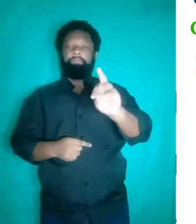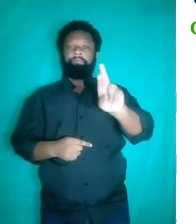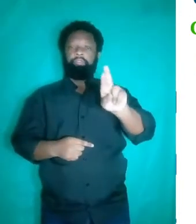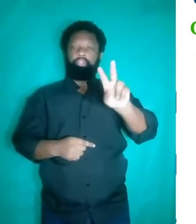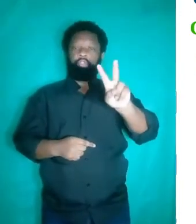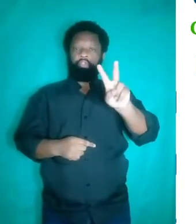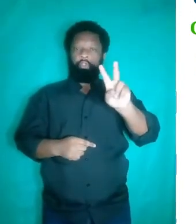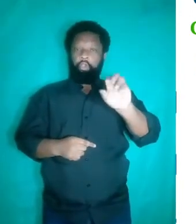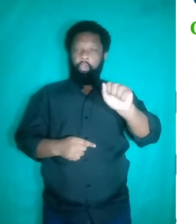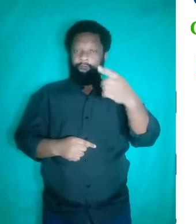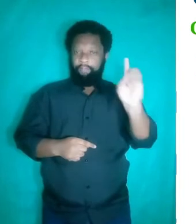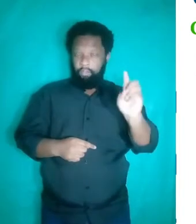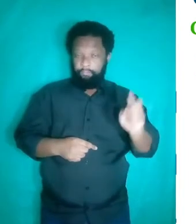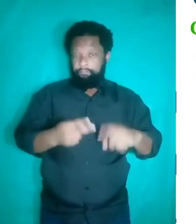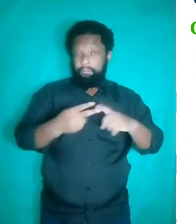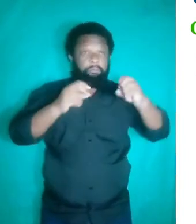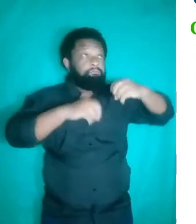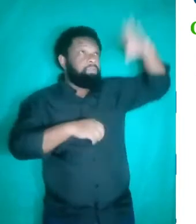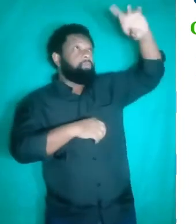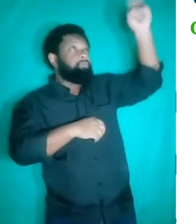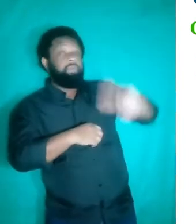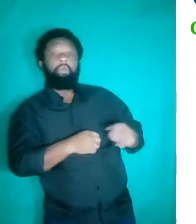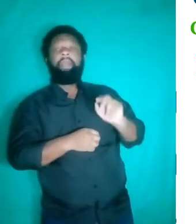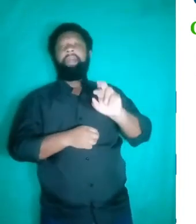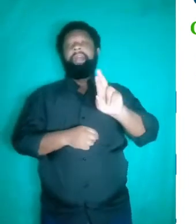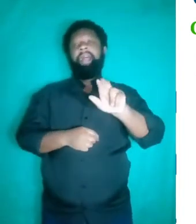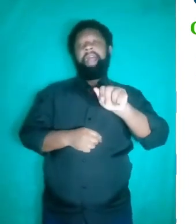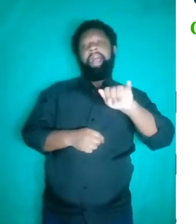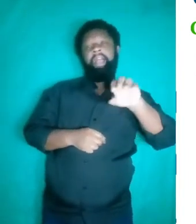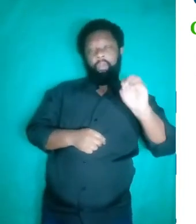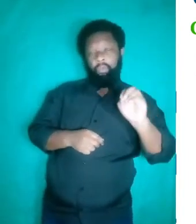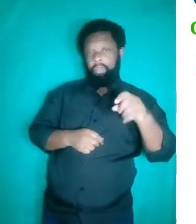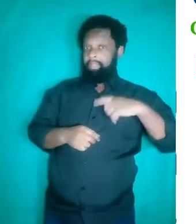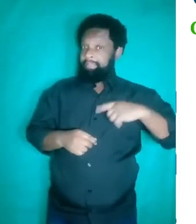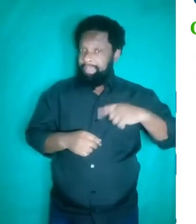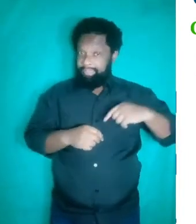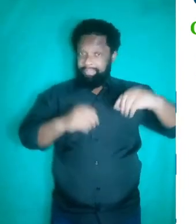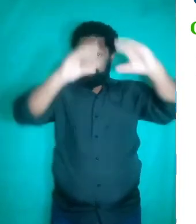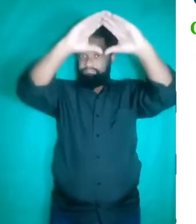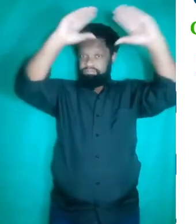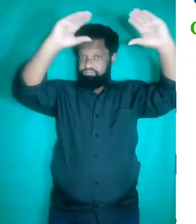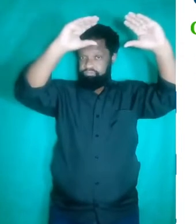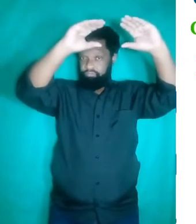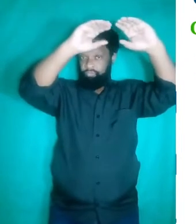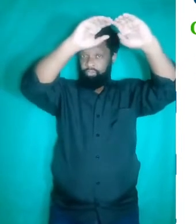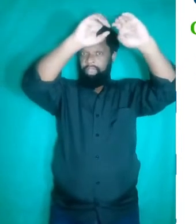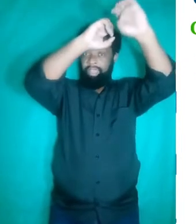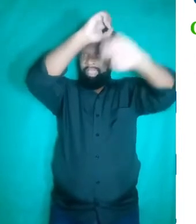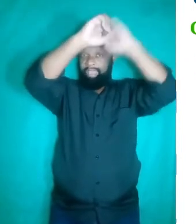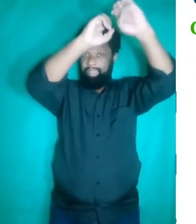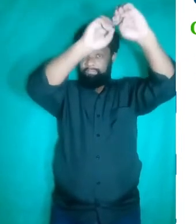você emite quando você tem a formação do raio, tá? Então, para existir essa passagem